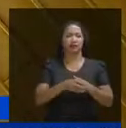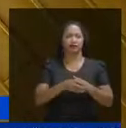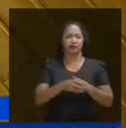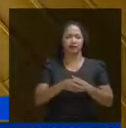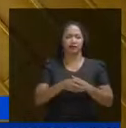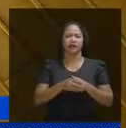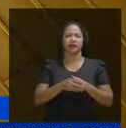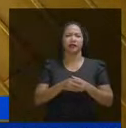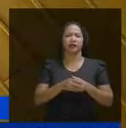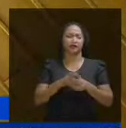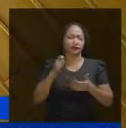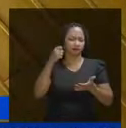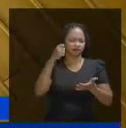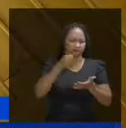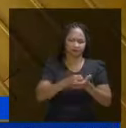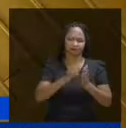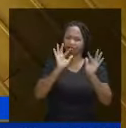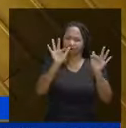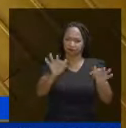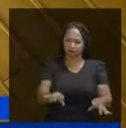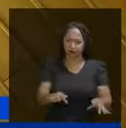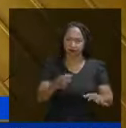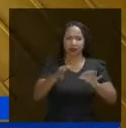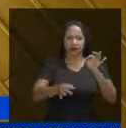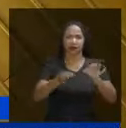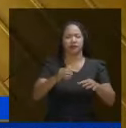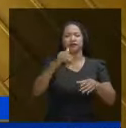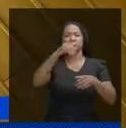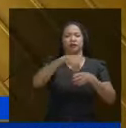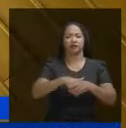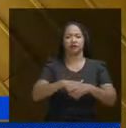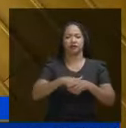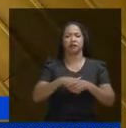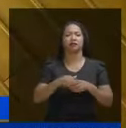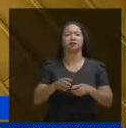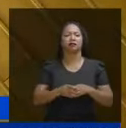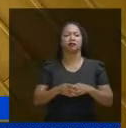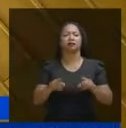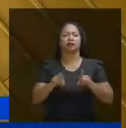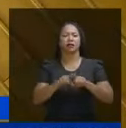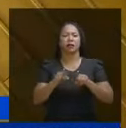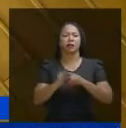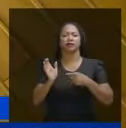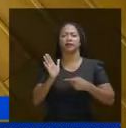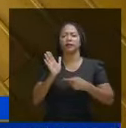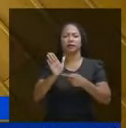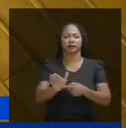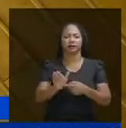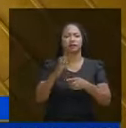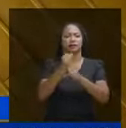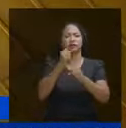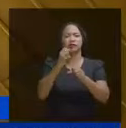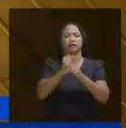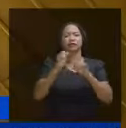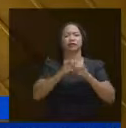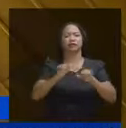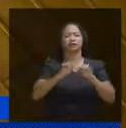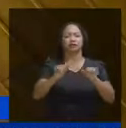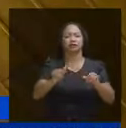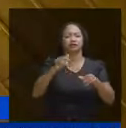caráter definitivo pela Justiça Eleitoral e não remitidas, e a apresentação de contas de